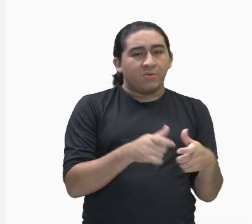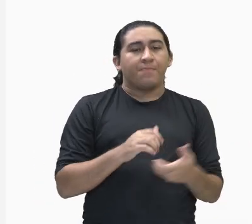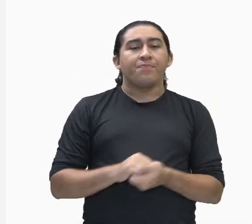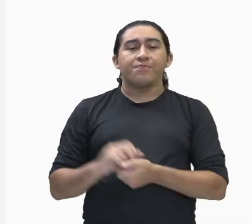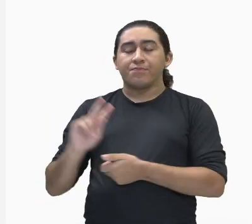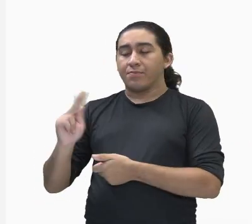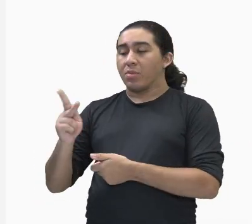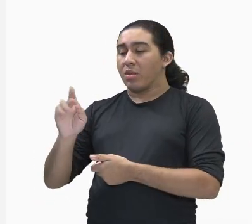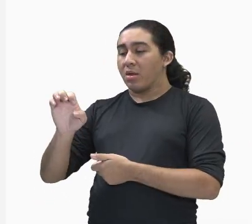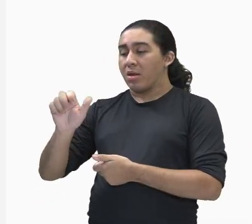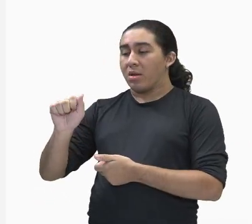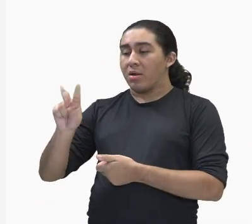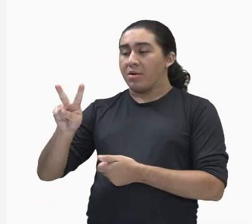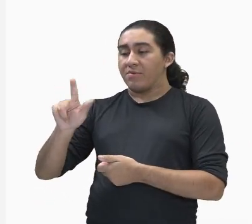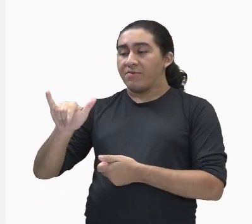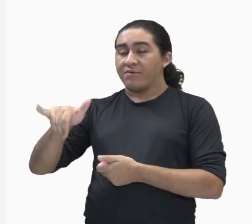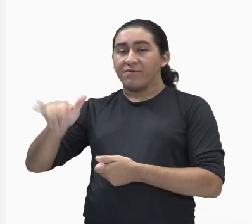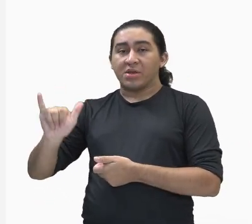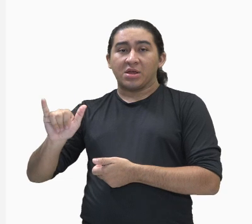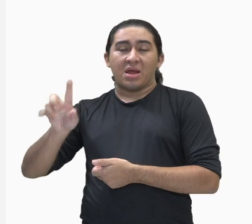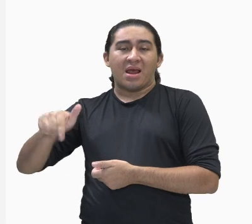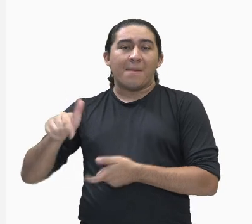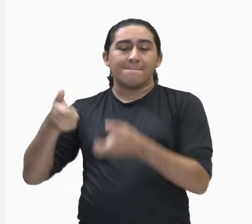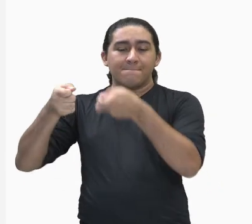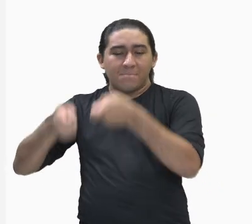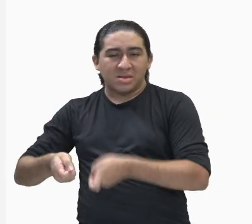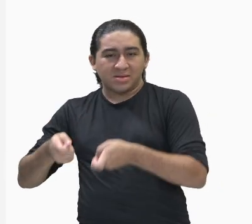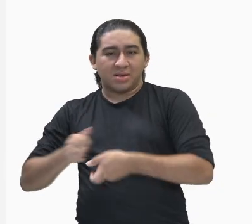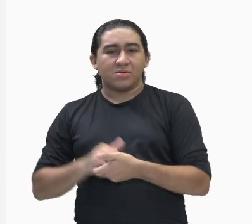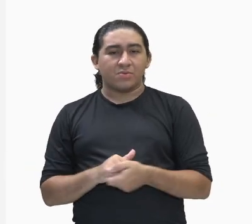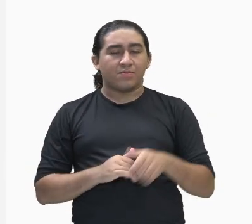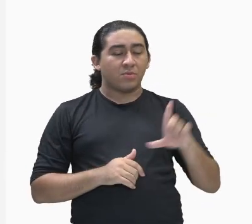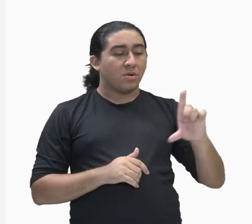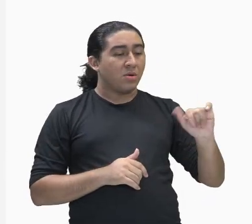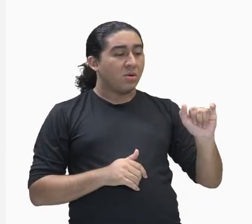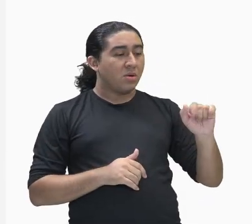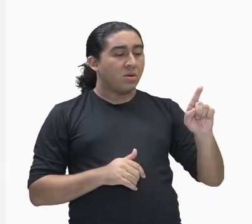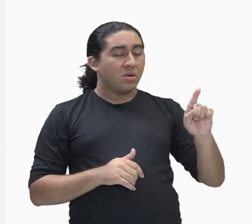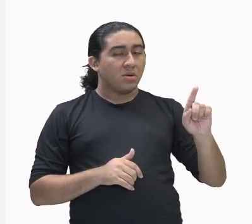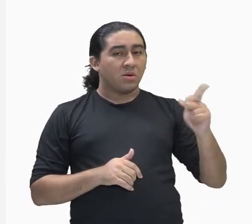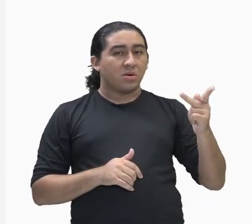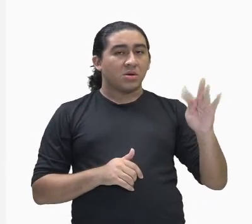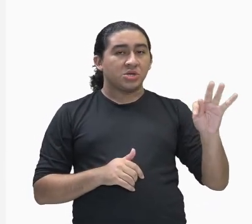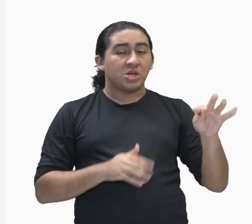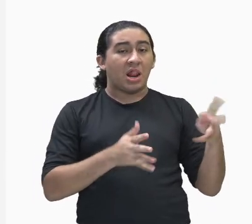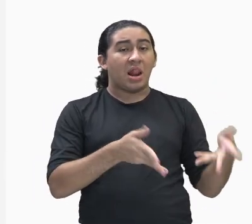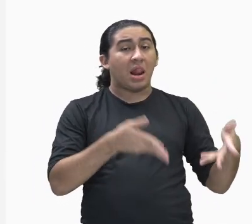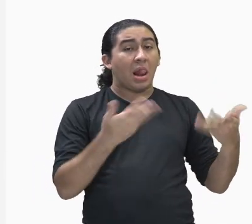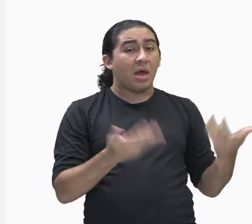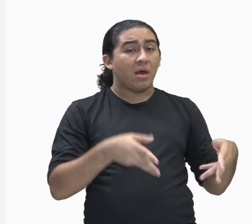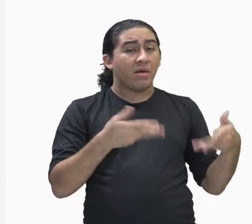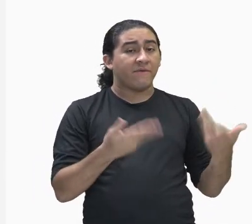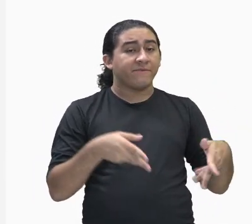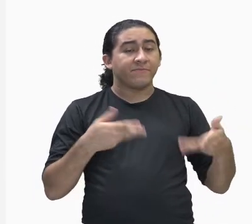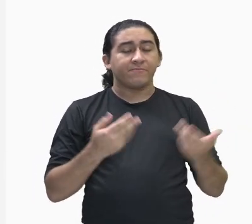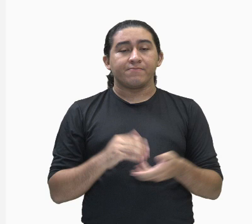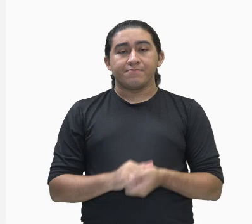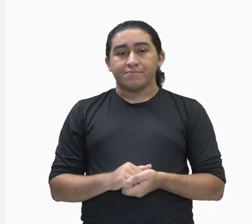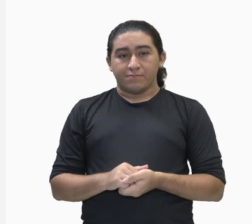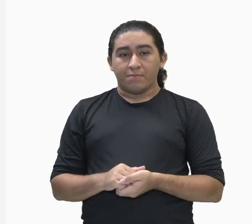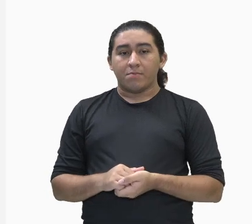Heavy, pesado. O seu antônimo é light, que é leve. Heavy, pesado. Light,